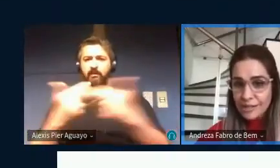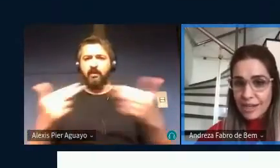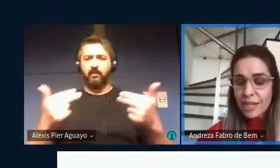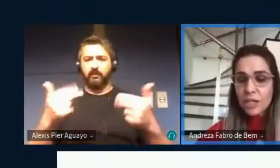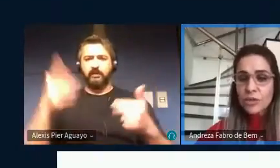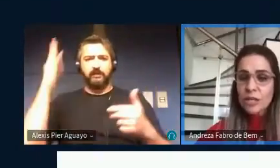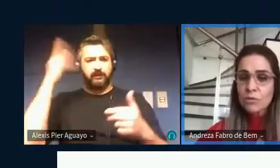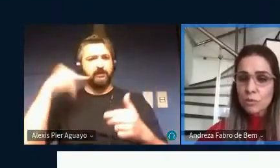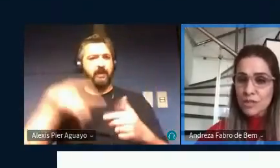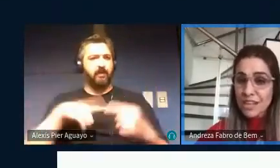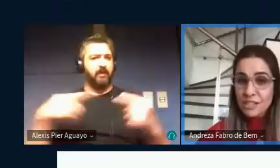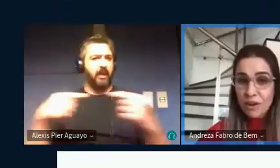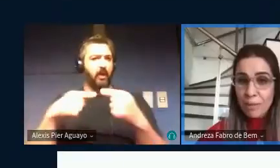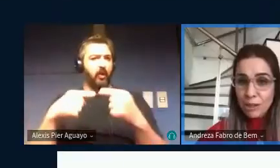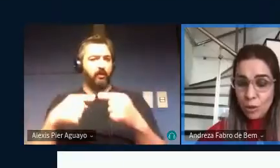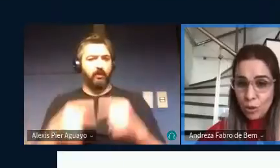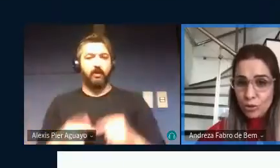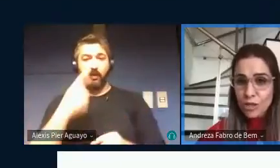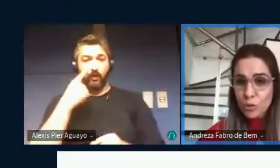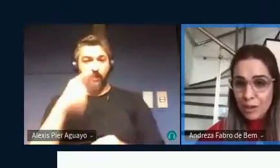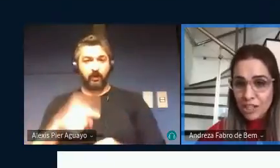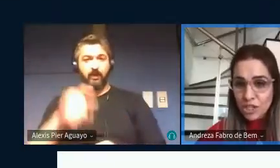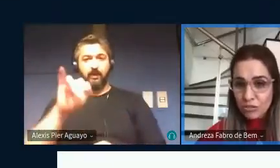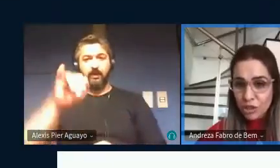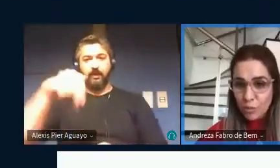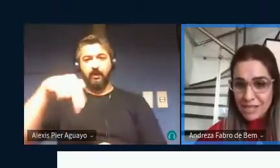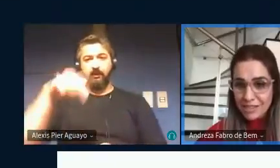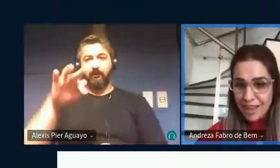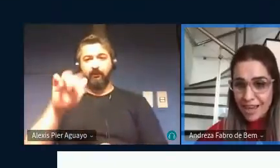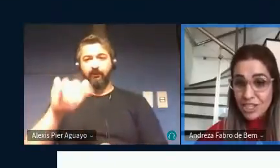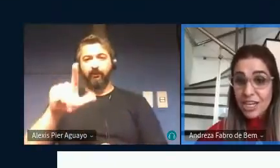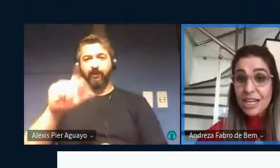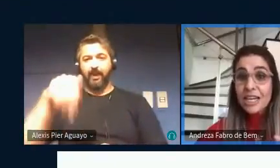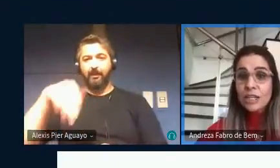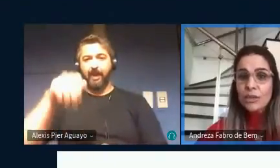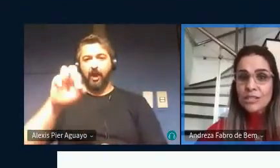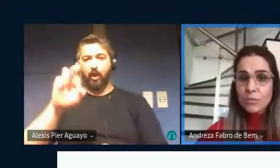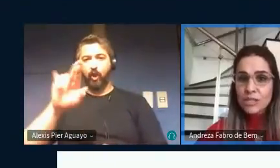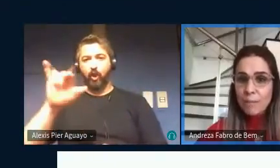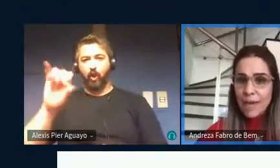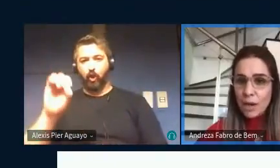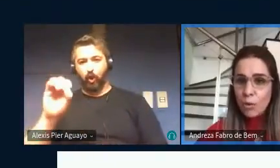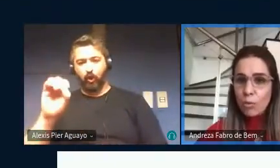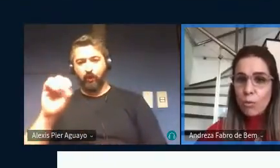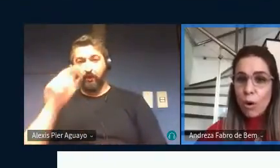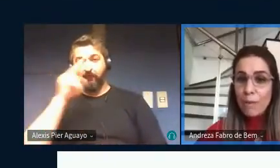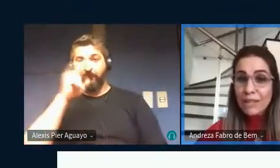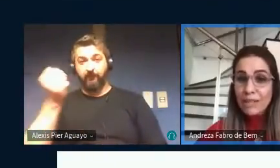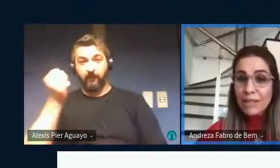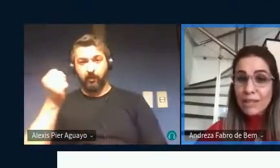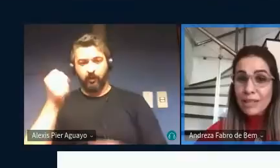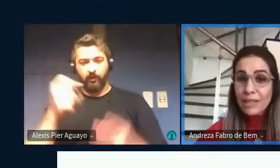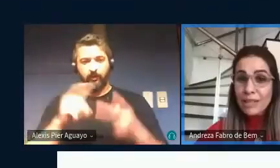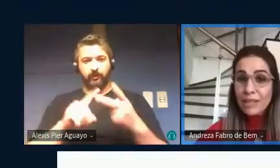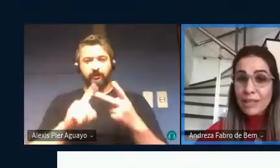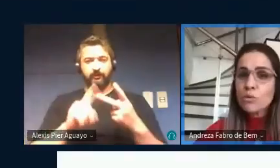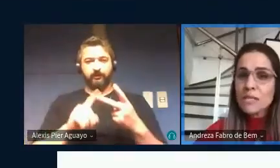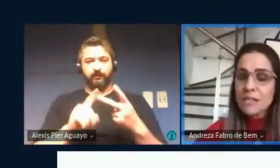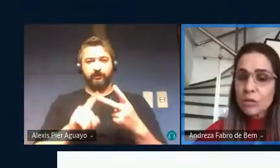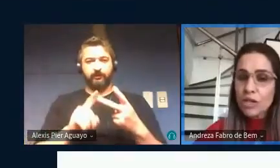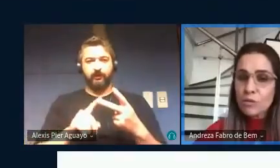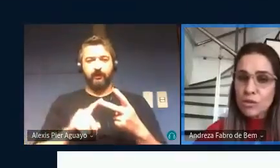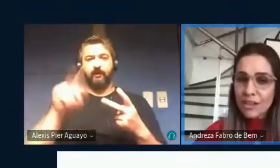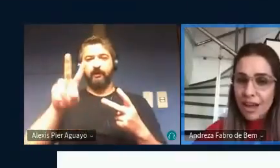relacionadas, né? Nós temos um processo inflamatório, que é superativo na obesidade. Nós temos também um aumento da carga viral.